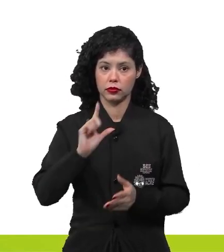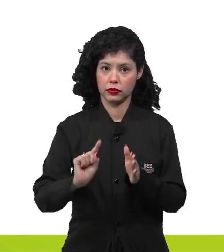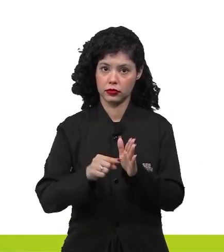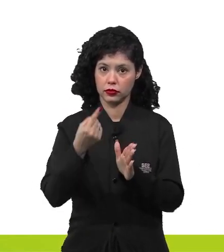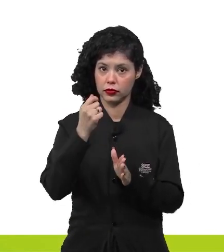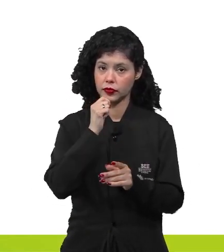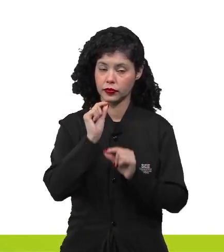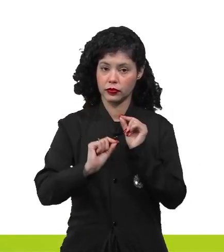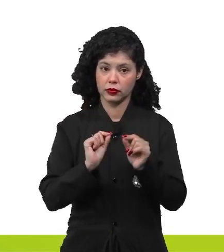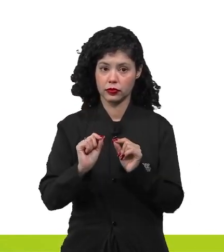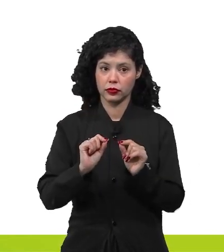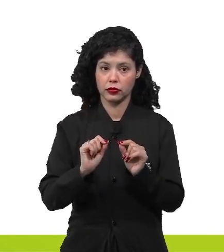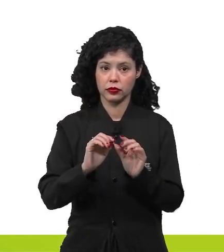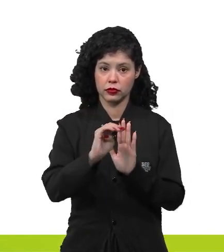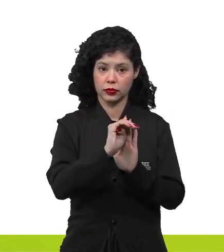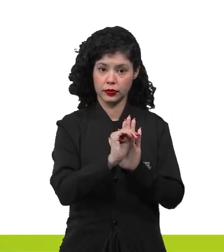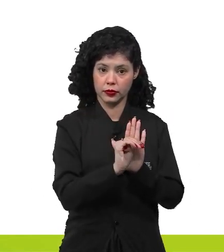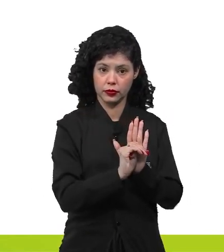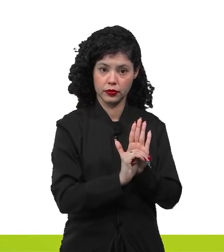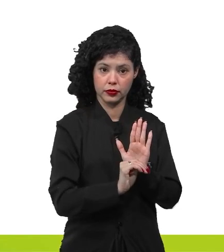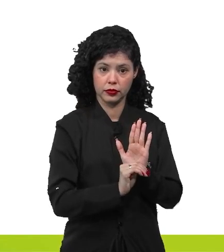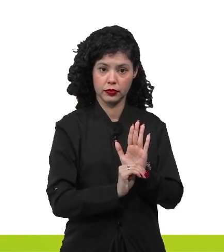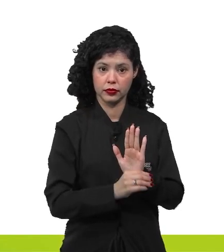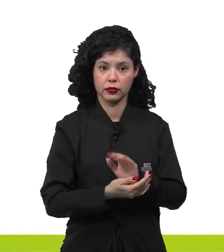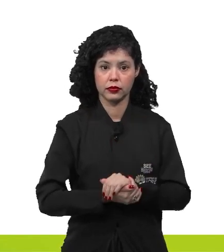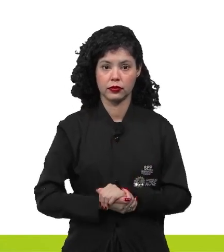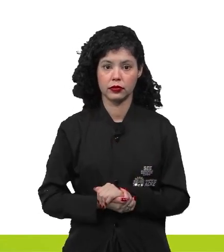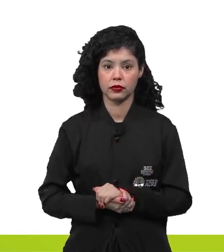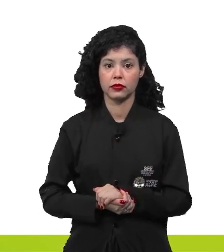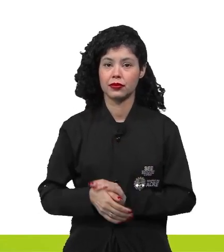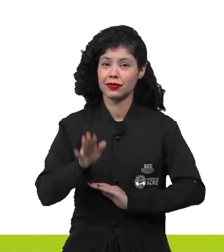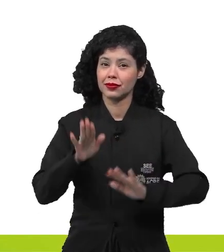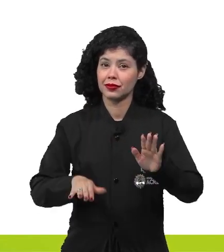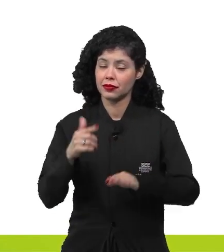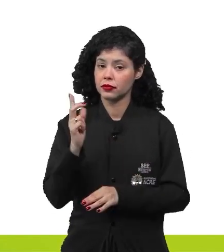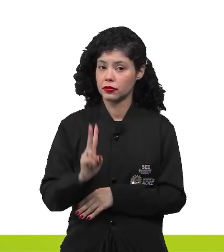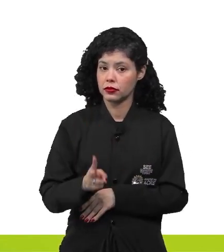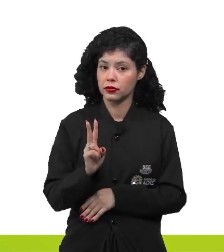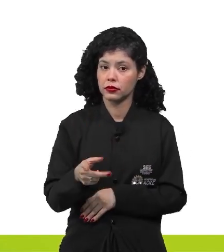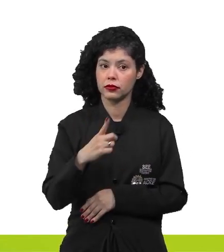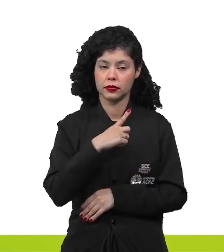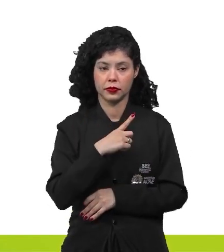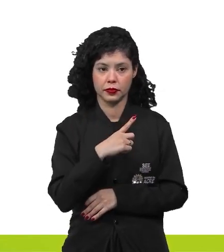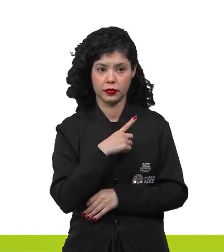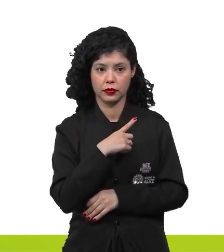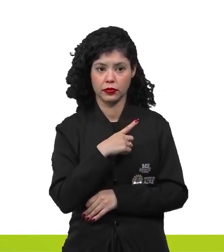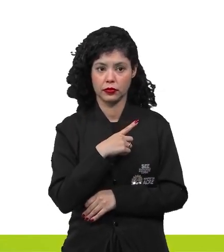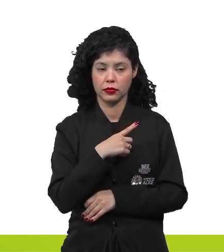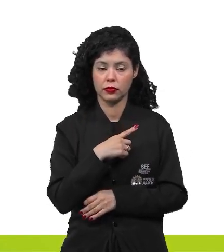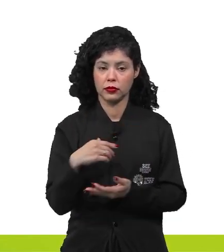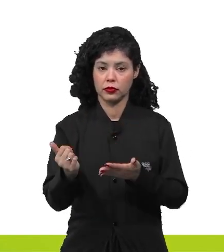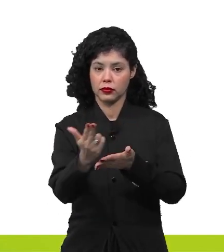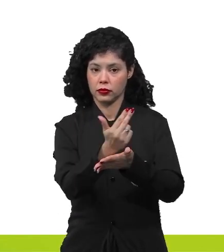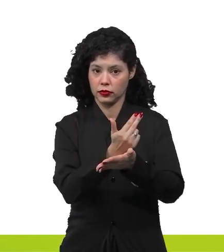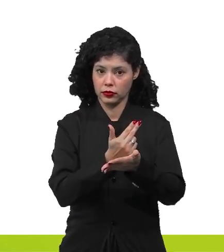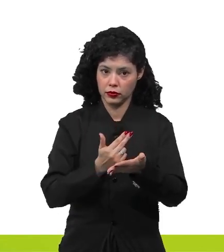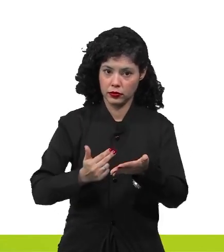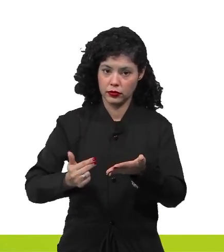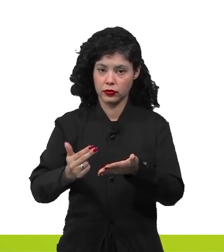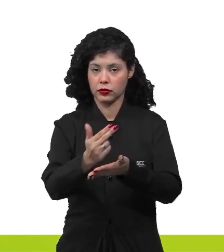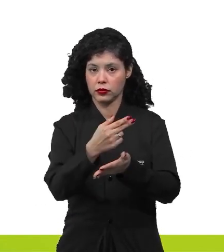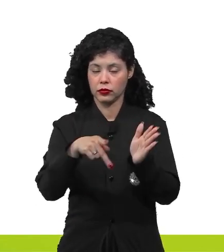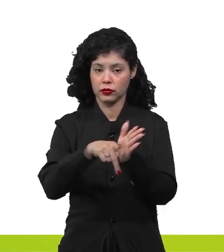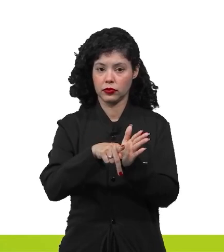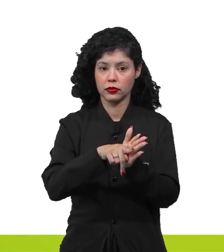os ingredientes. Nem sempre eles vão ter esses desenhos aqui ao